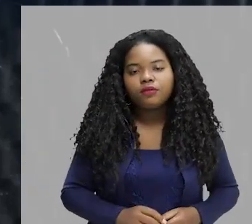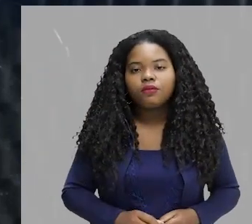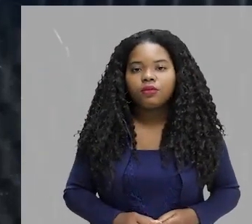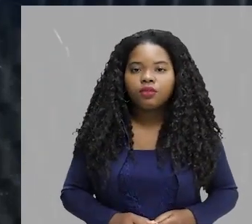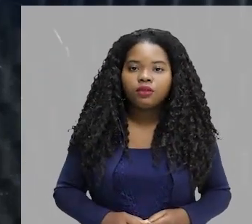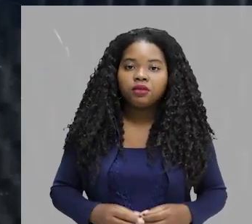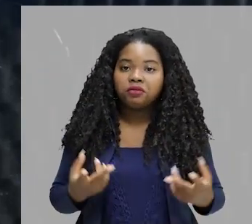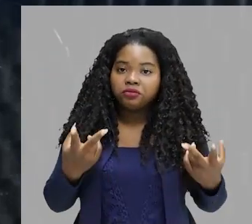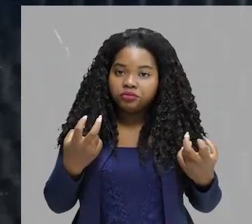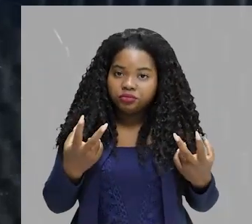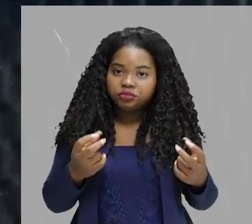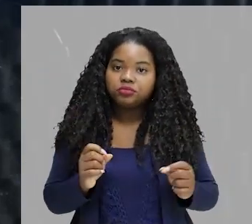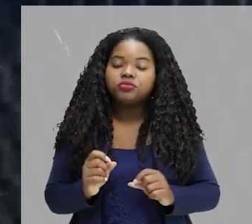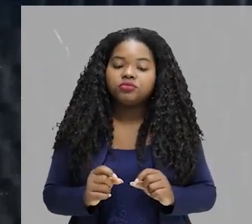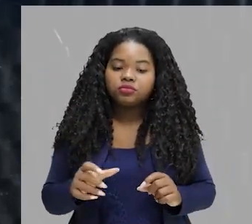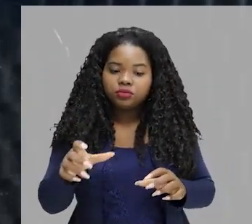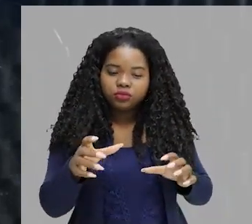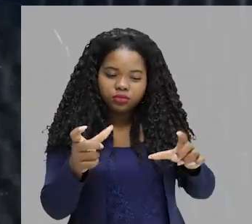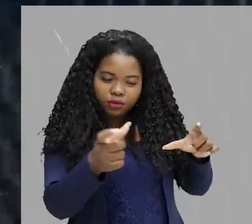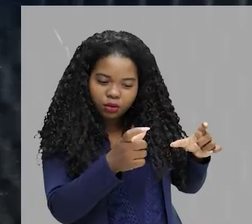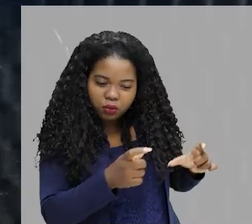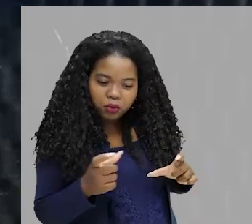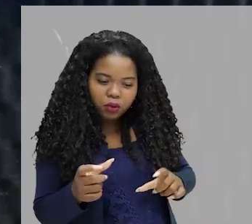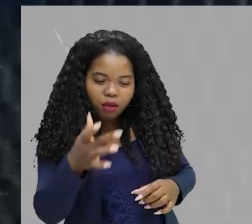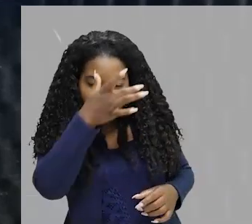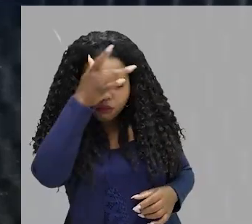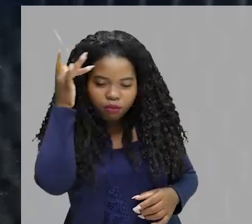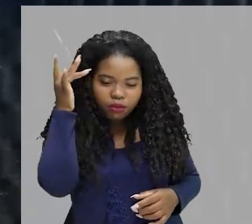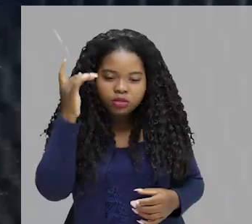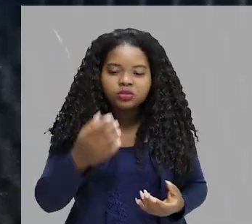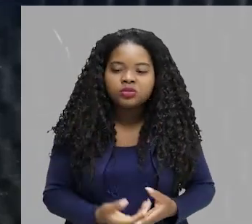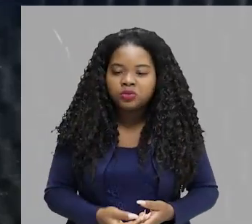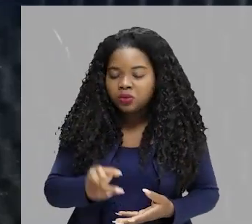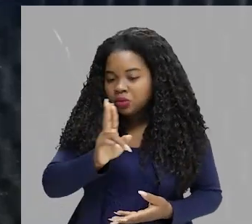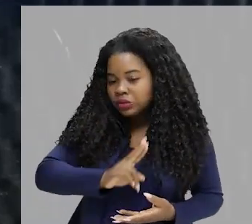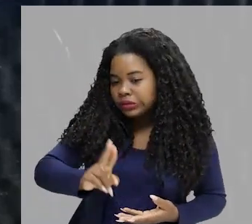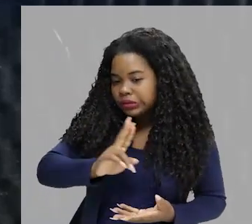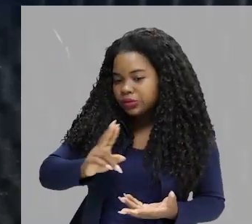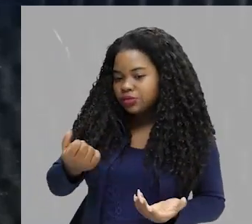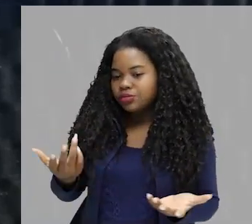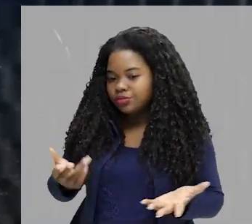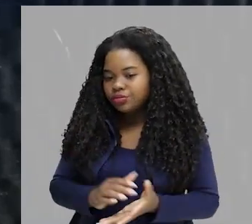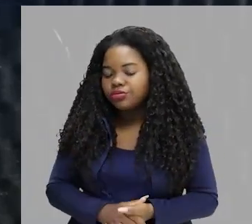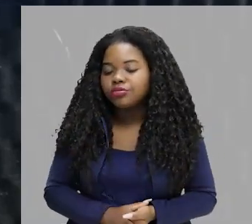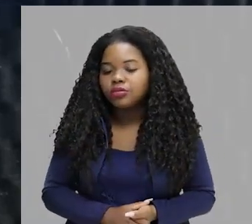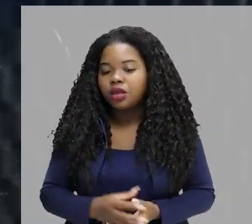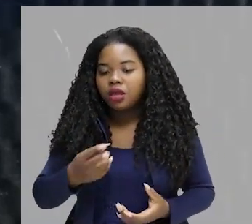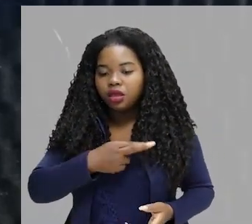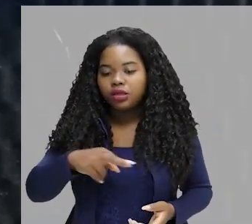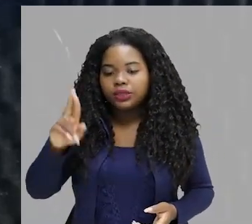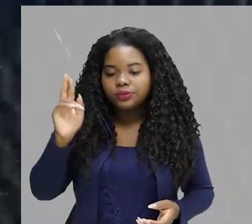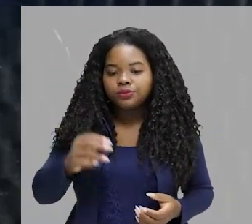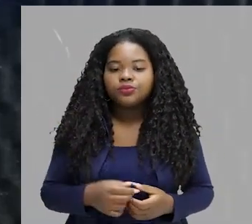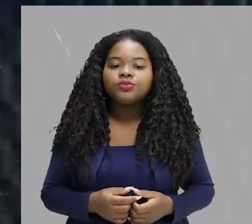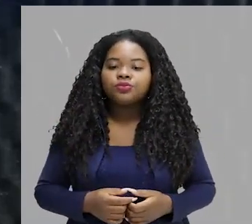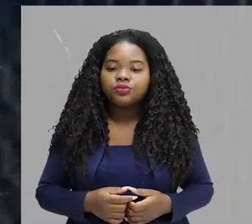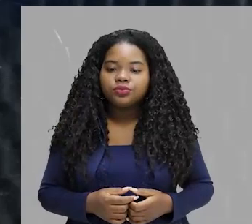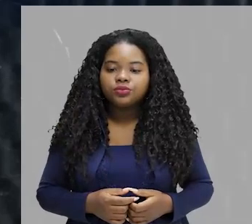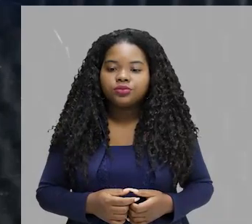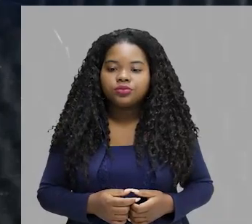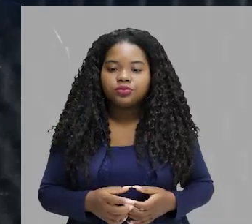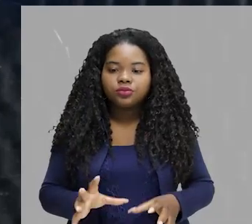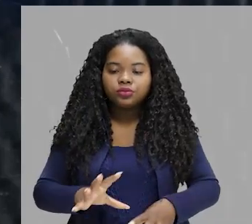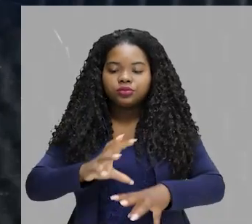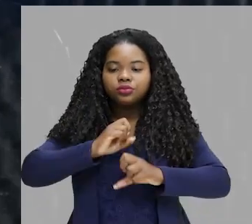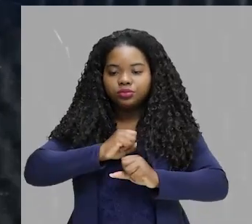Então você vai percebendo que o local, as pessoas, os elementos, a religiosidade vão se incorporando também a